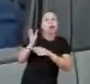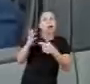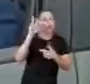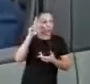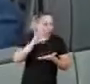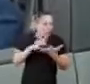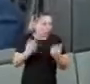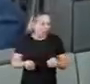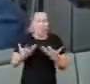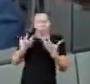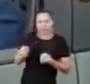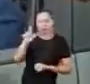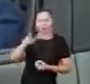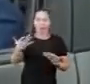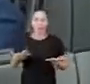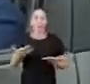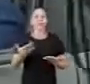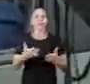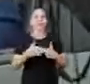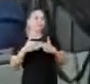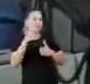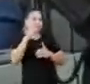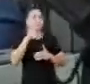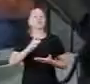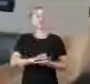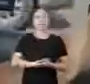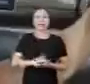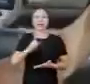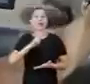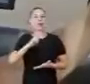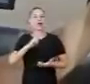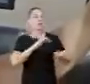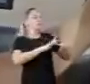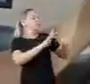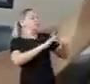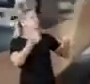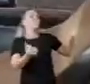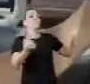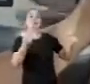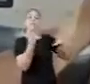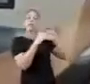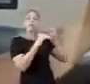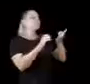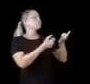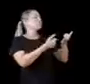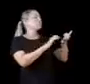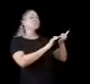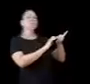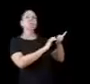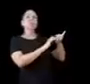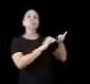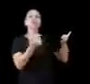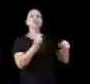real, tudo bem? É. O senhor aceita? Eu aceito, claro. Por favor. Ele estava mexendo no celular dele, mandando mensagem para alguém